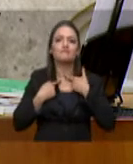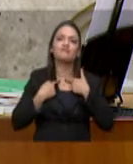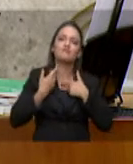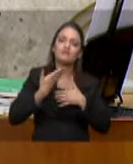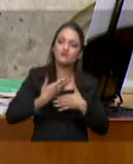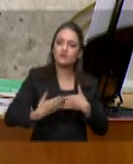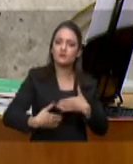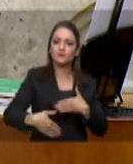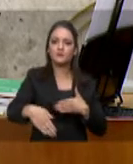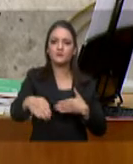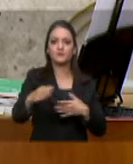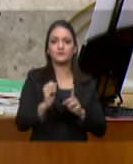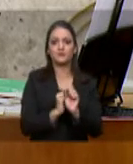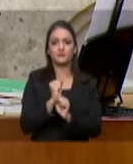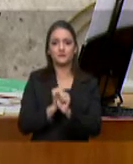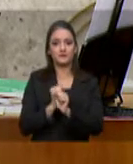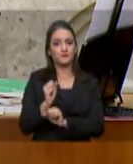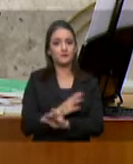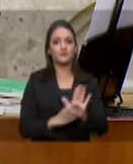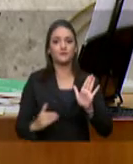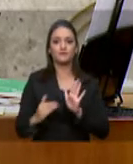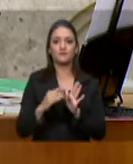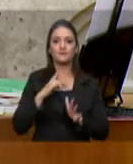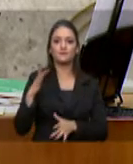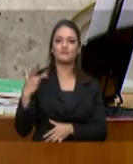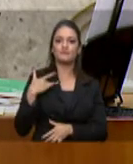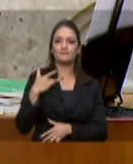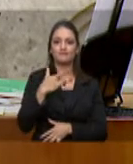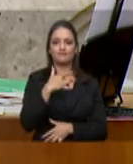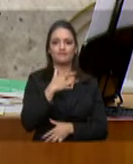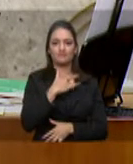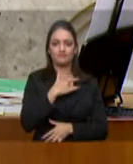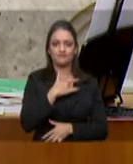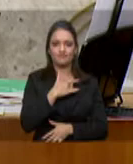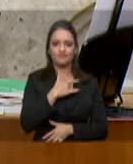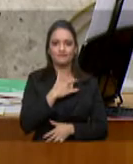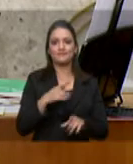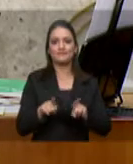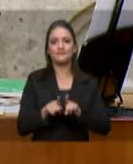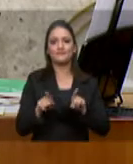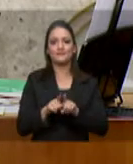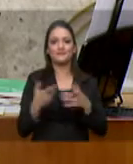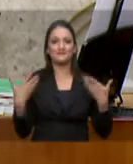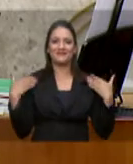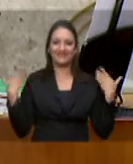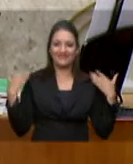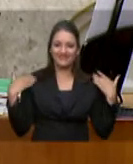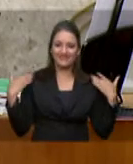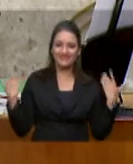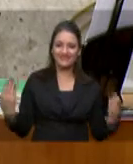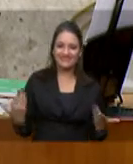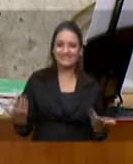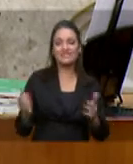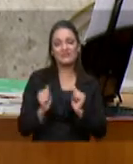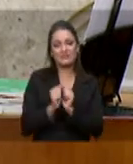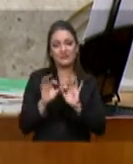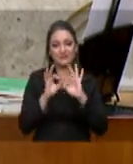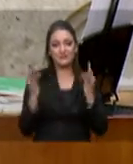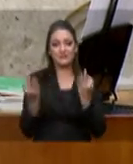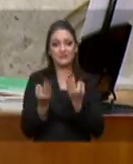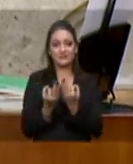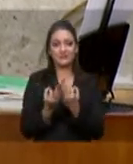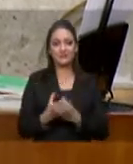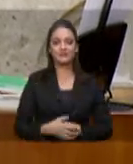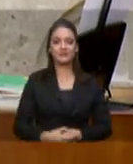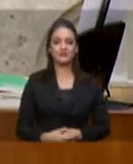curso deste ano e tenhamos saúde e muita alegria com todos os nossos familiares.